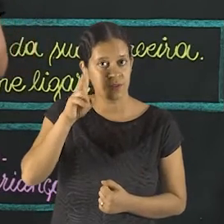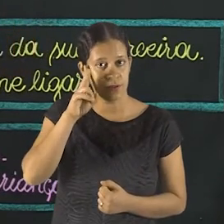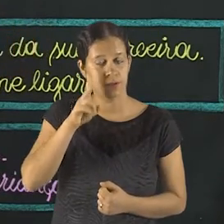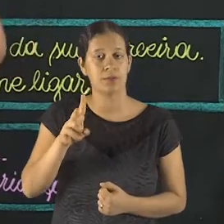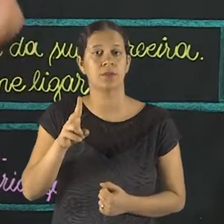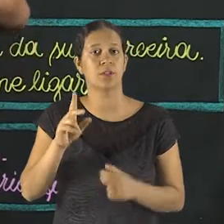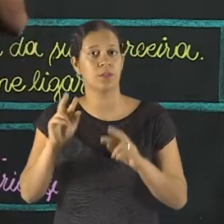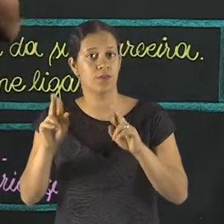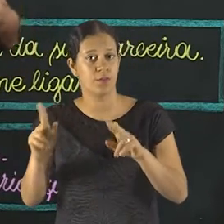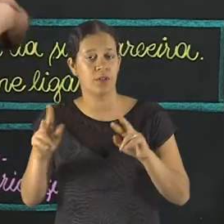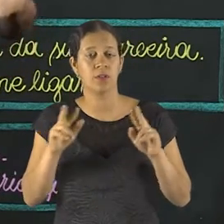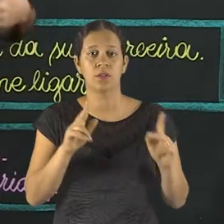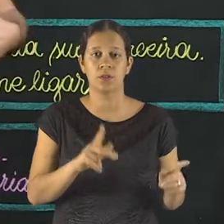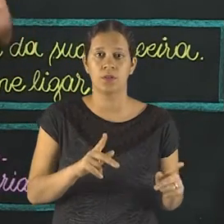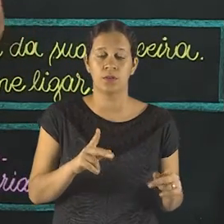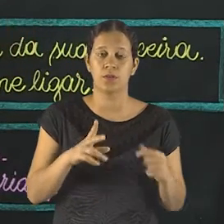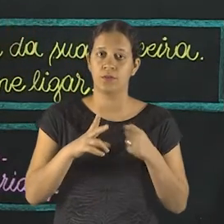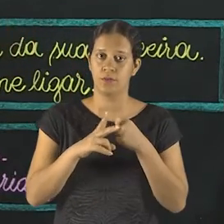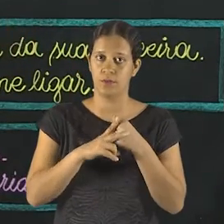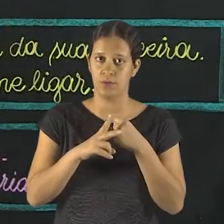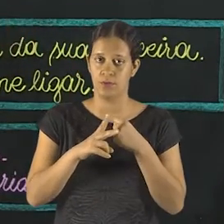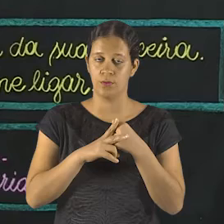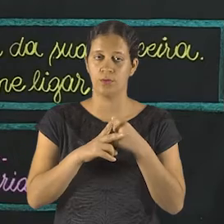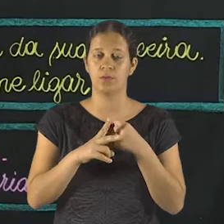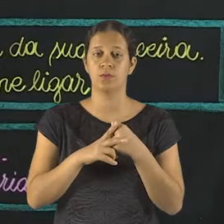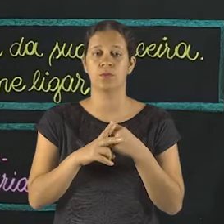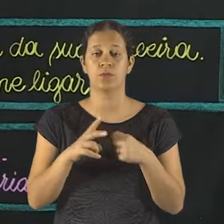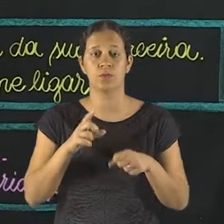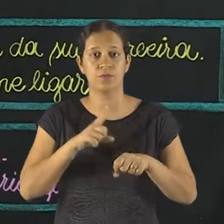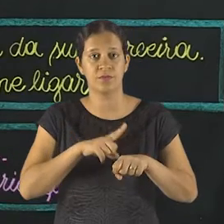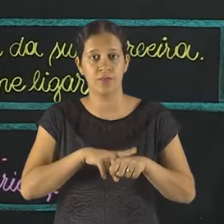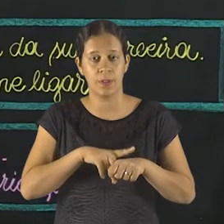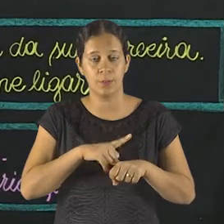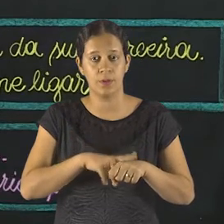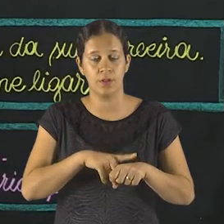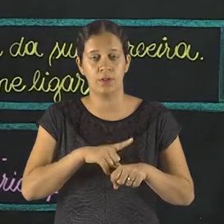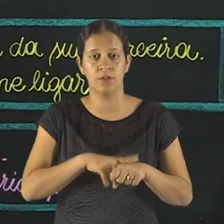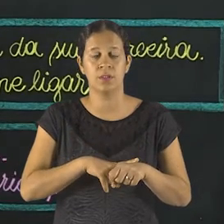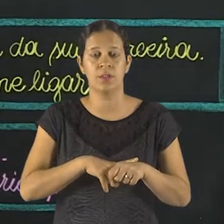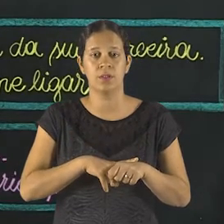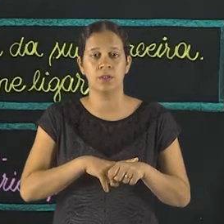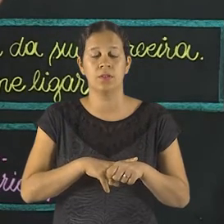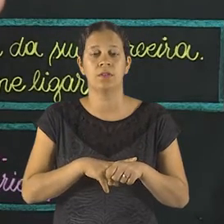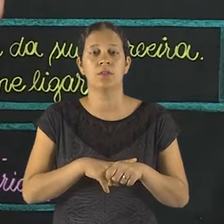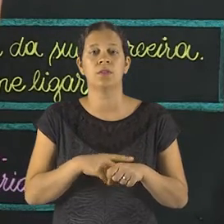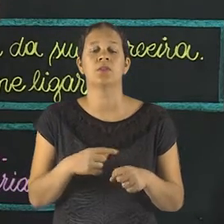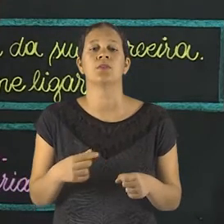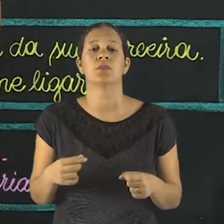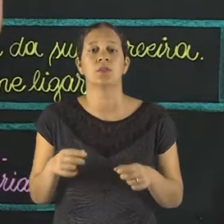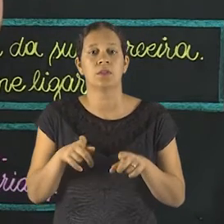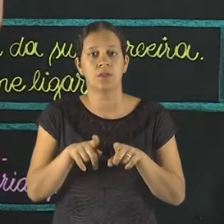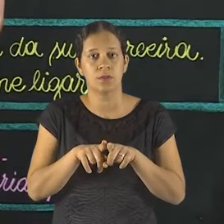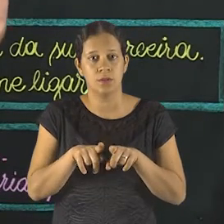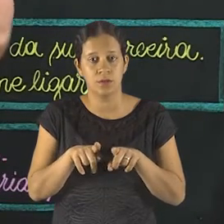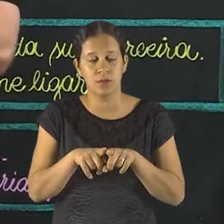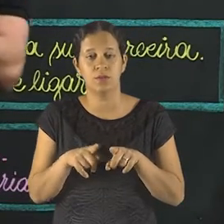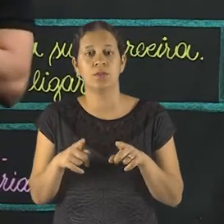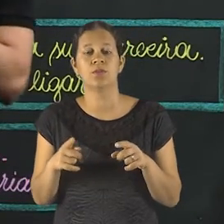dessa distinção. Quando os verbos estiverem em seus modos verbais, quando eu estou falando de modo, eu estou falando de